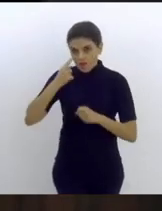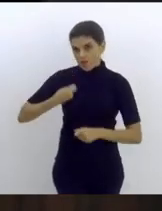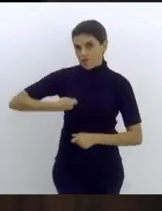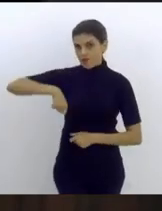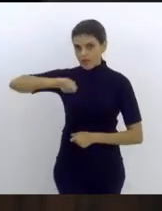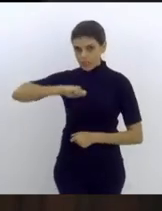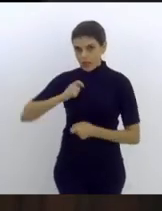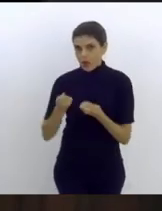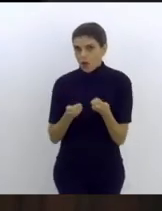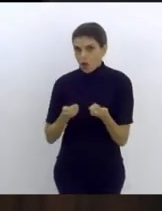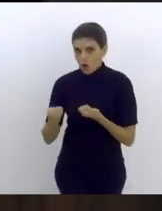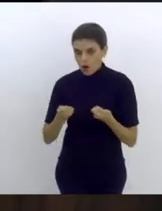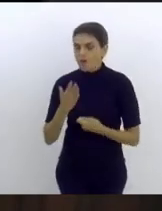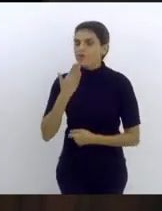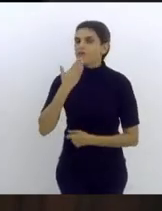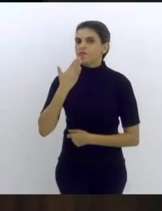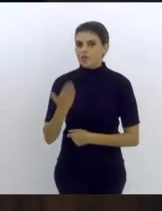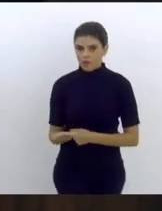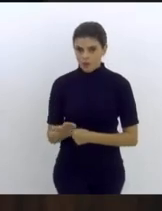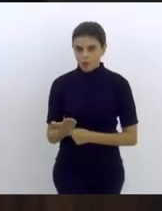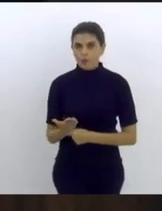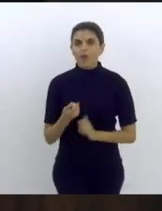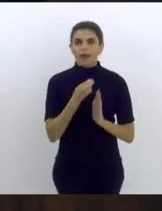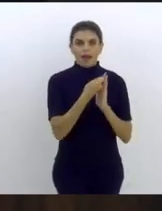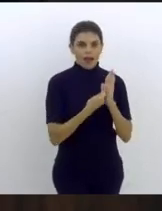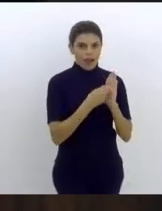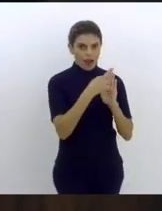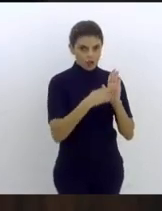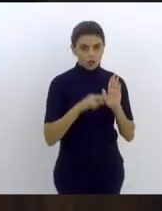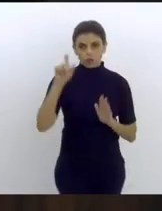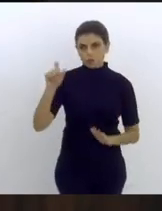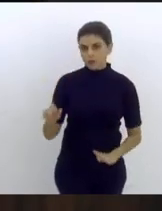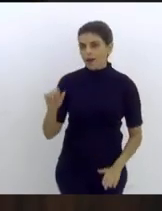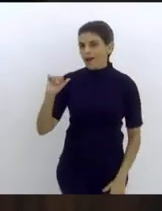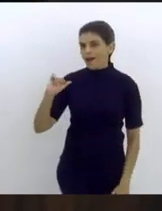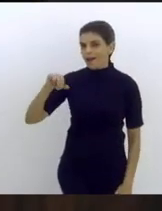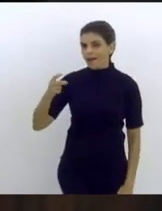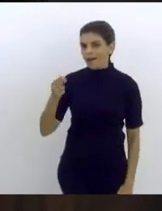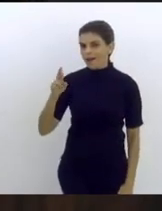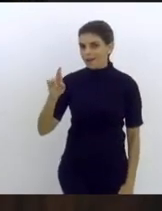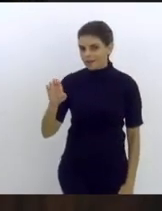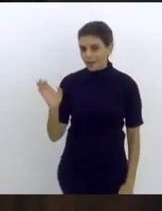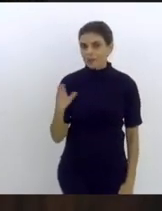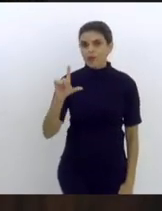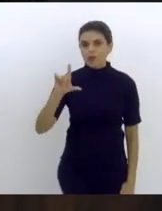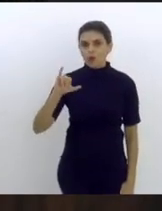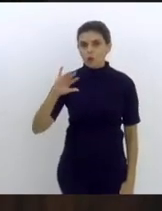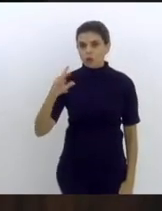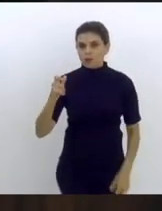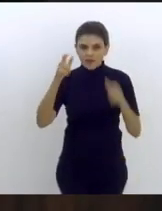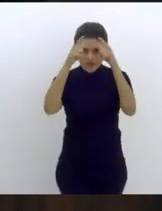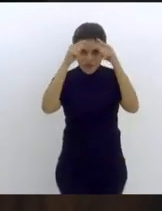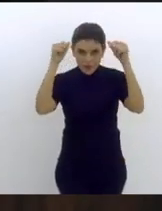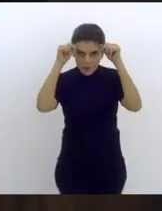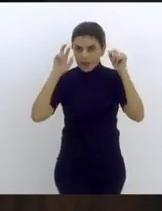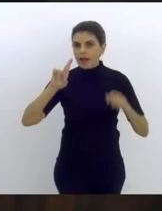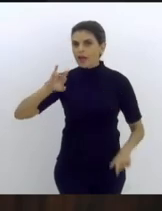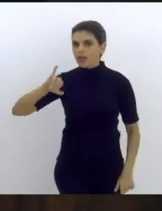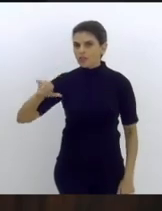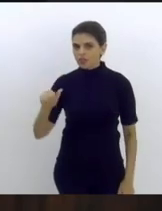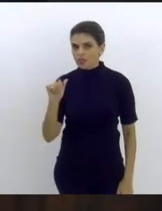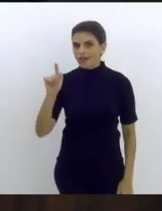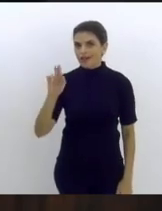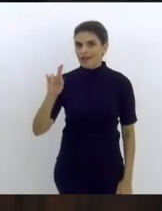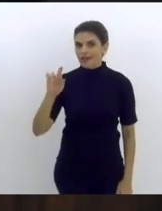financeira e controle favorável relatores deputados André Correia Lucinha enfermeira Rejane graça Pereira